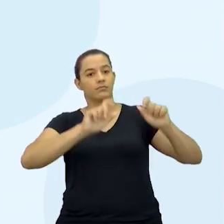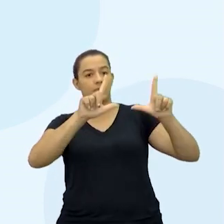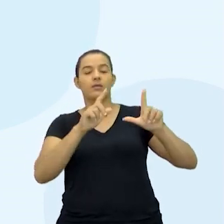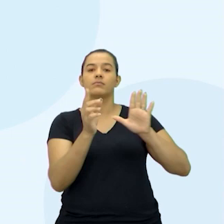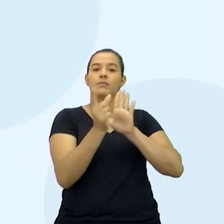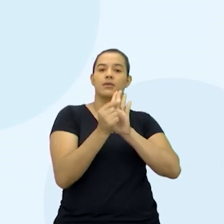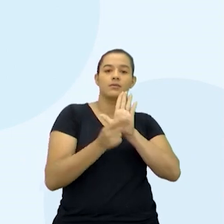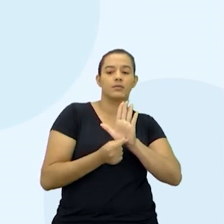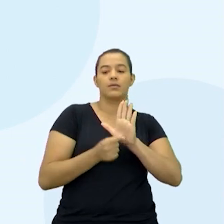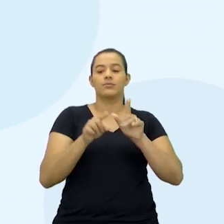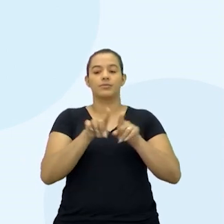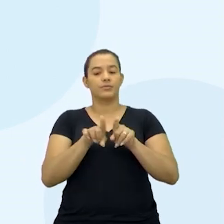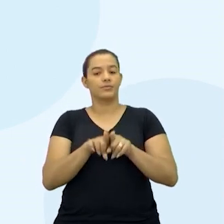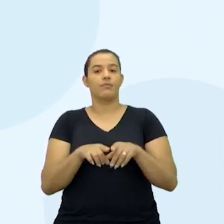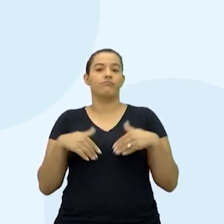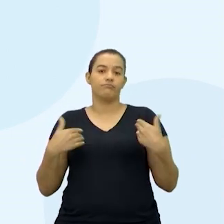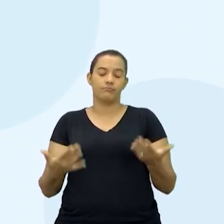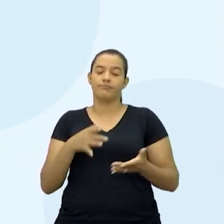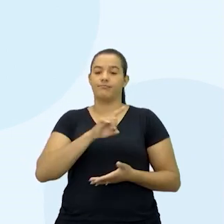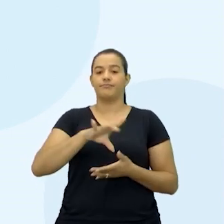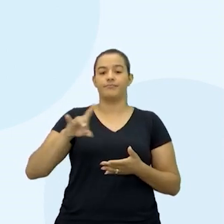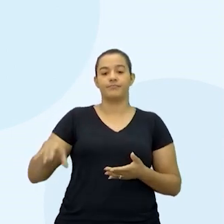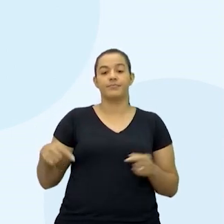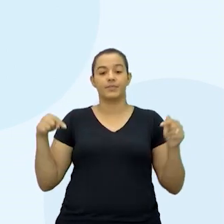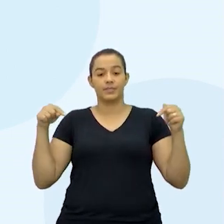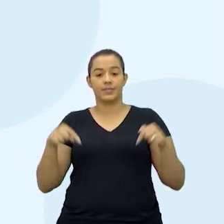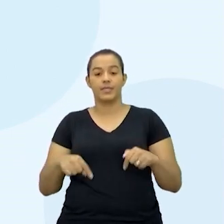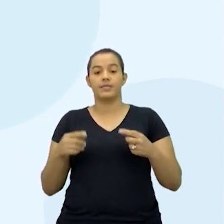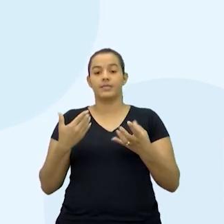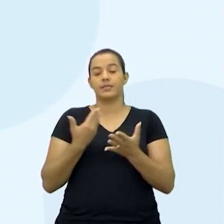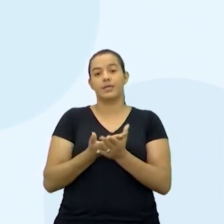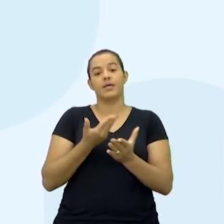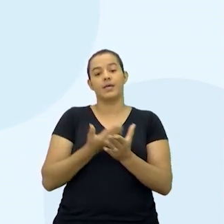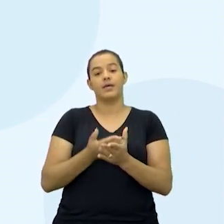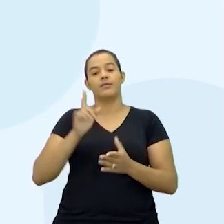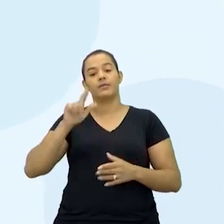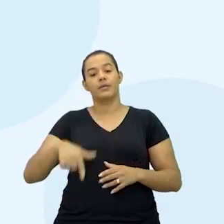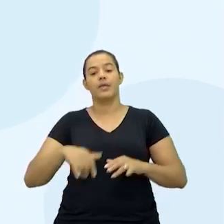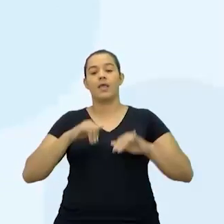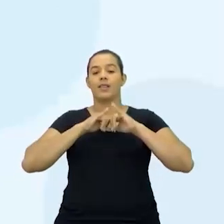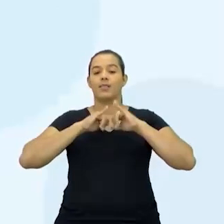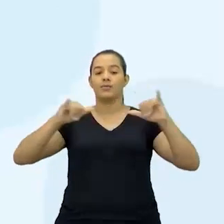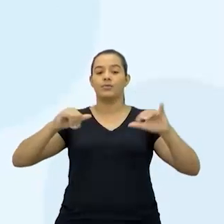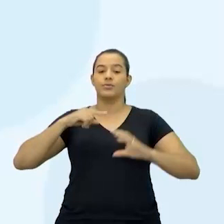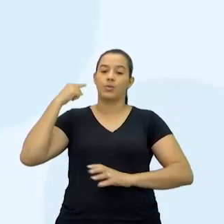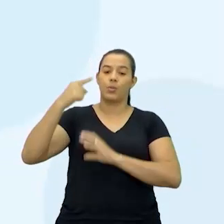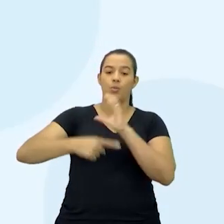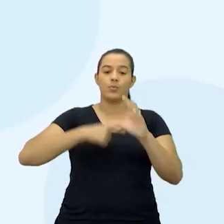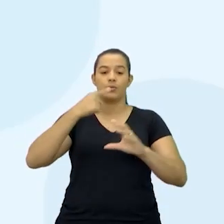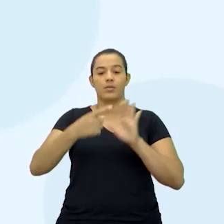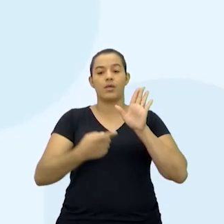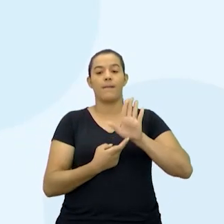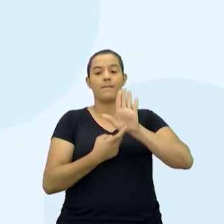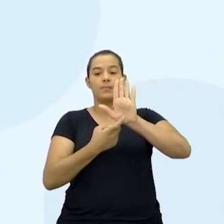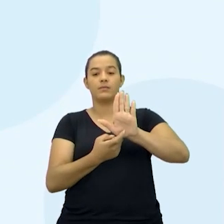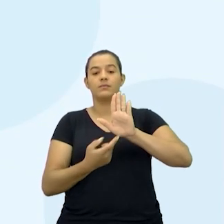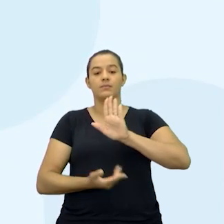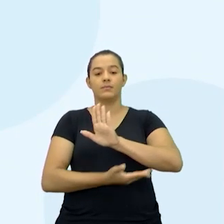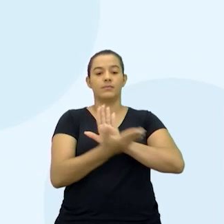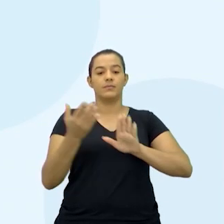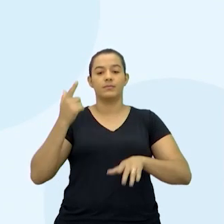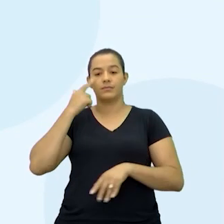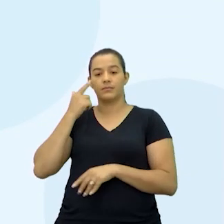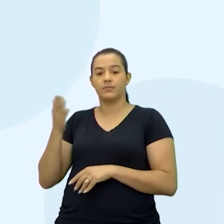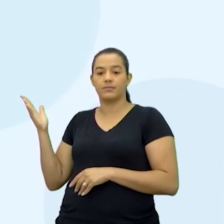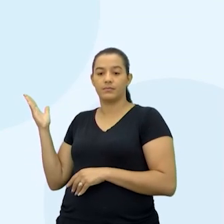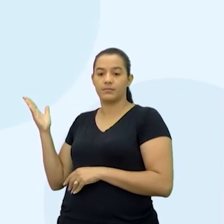E esta aula aqui, que vamos ter agora, Notícias do Mundo, é o nome desta aula. Então, apresento para vocês Front